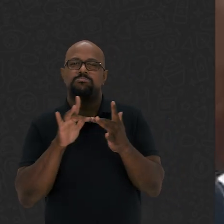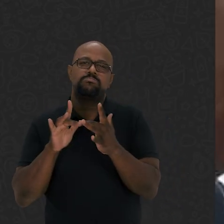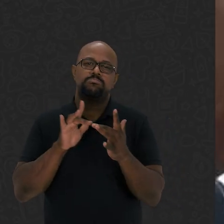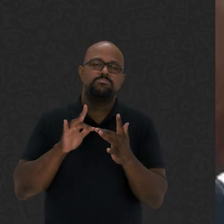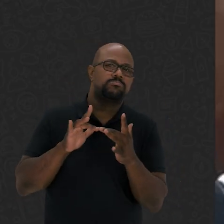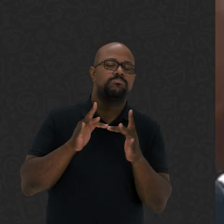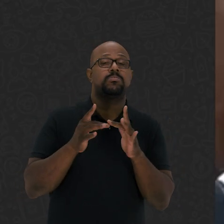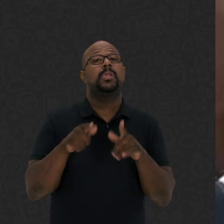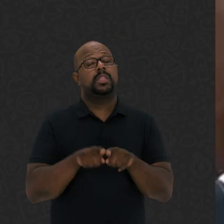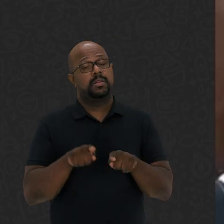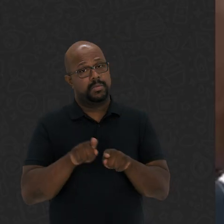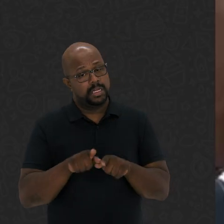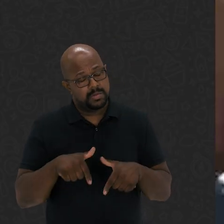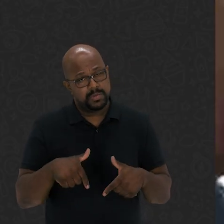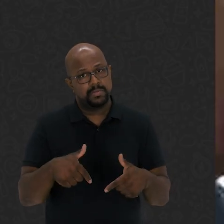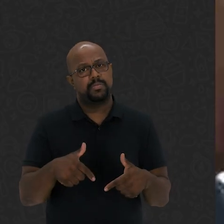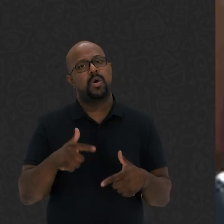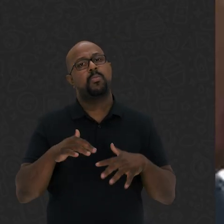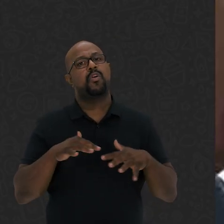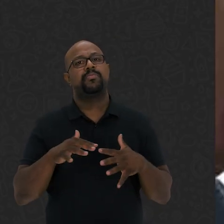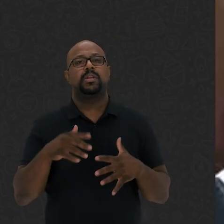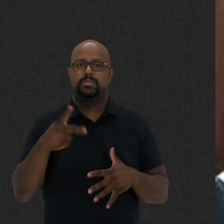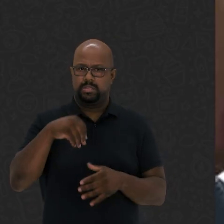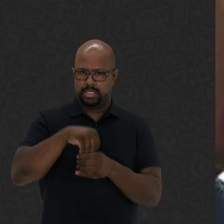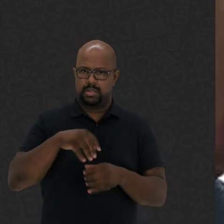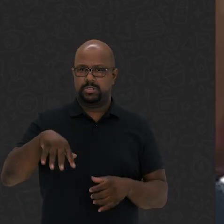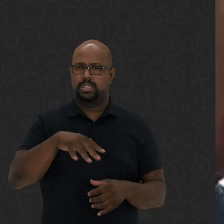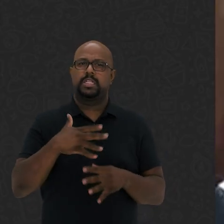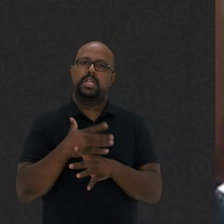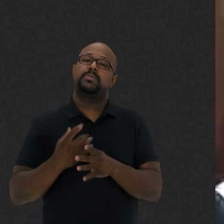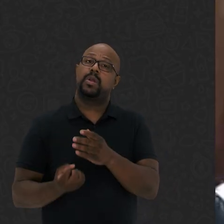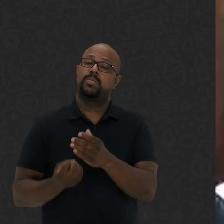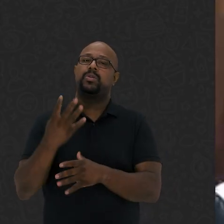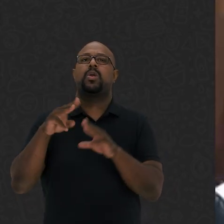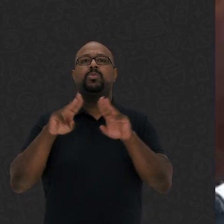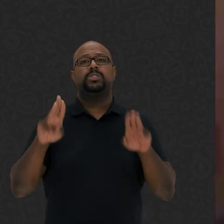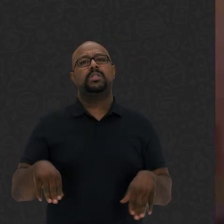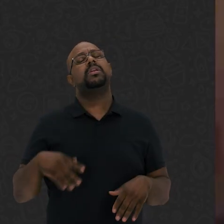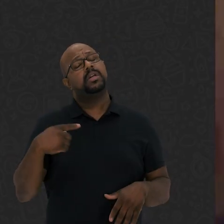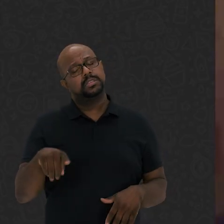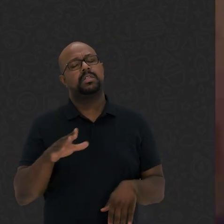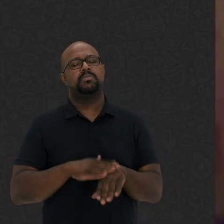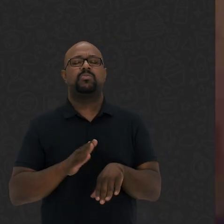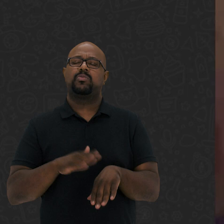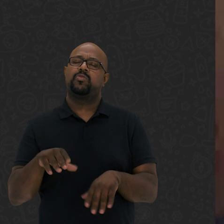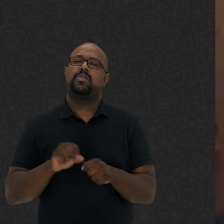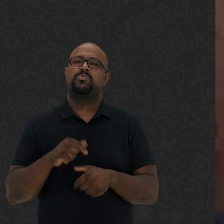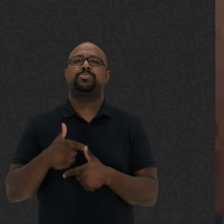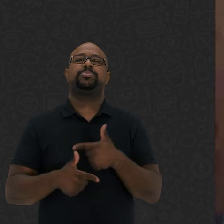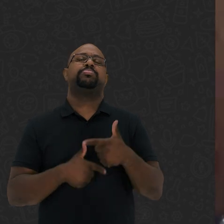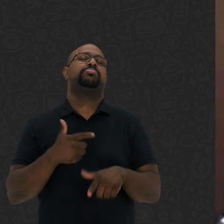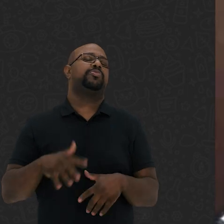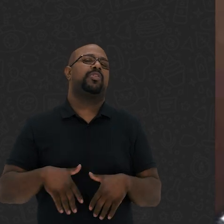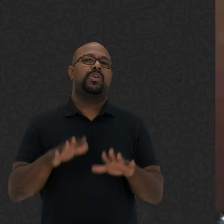movimentar e fazer também o movimento na cidade para montar um museu. Então, assim foi